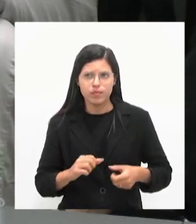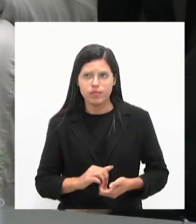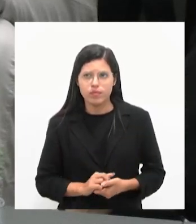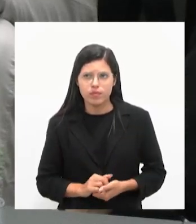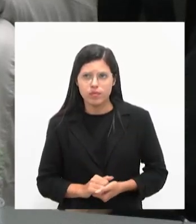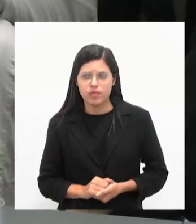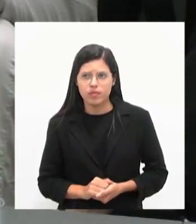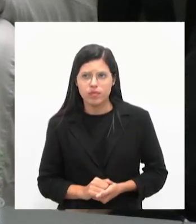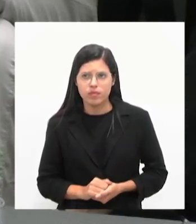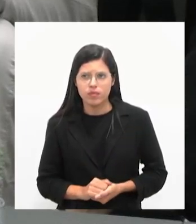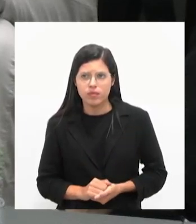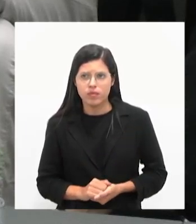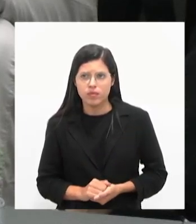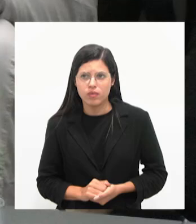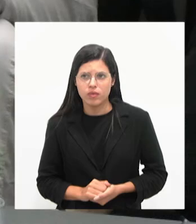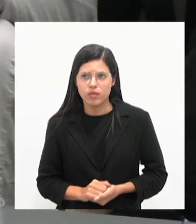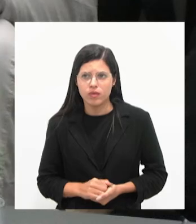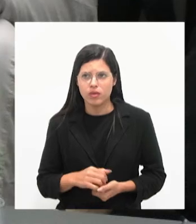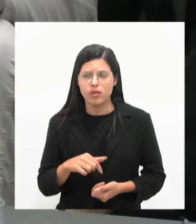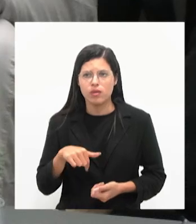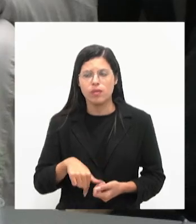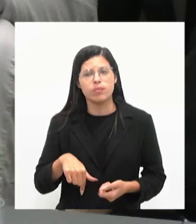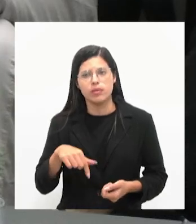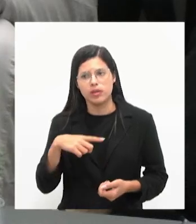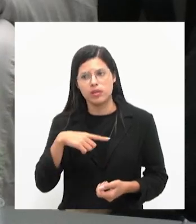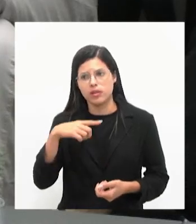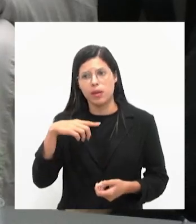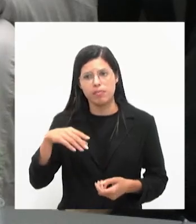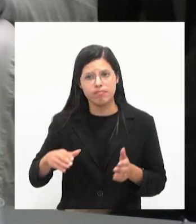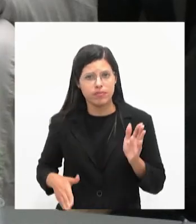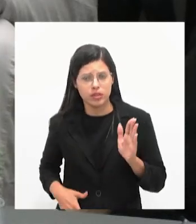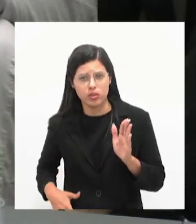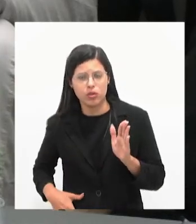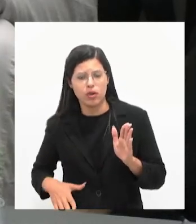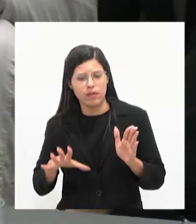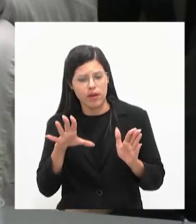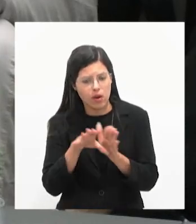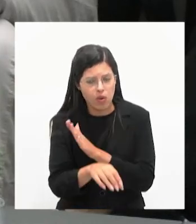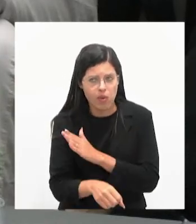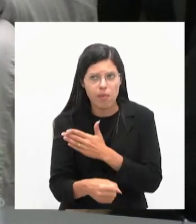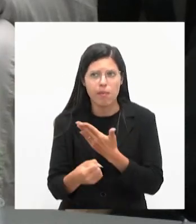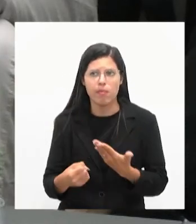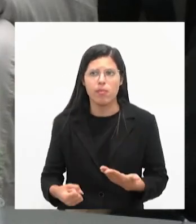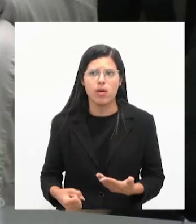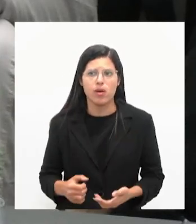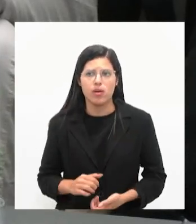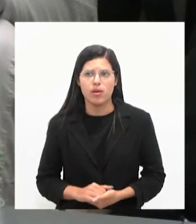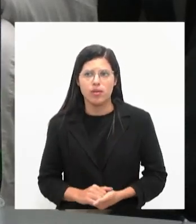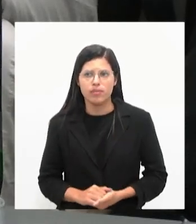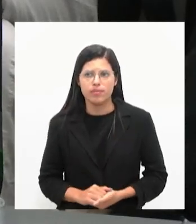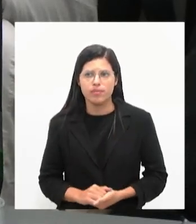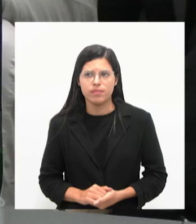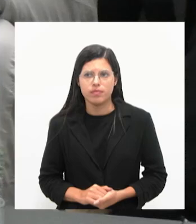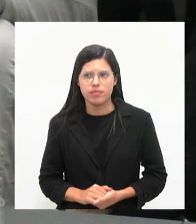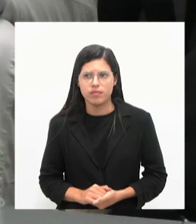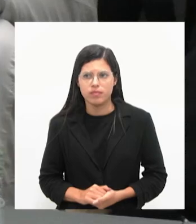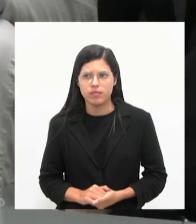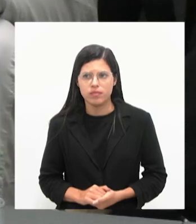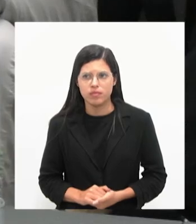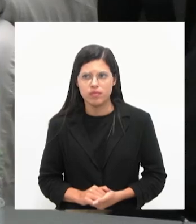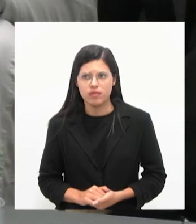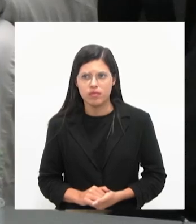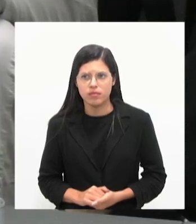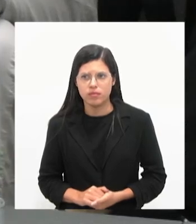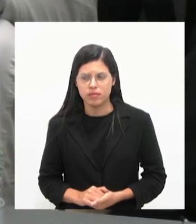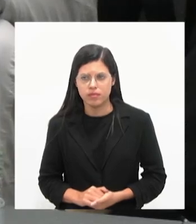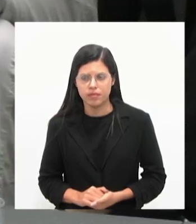são os que vêm roubar e os que são roubados. Isso é um fato e a gente tem que... Contando com a colaboração dos senhores. Não é público